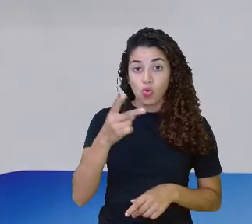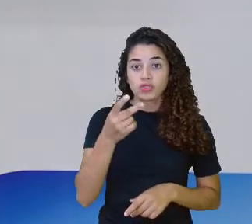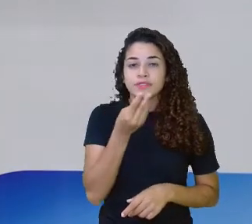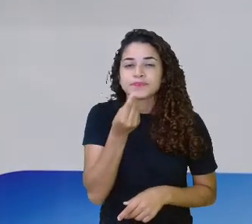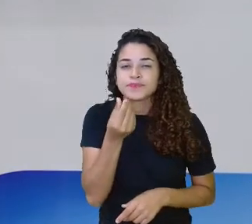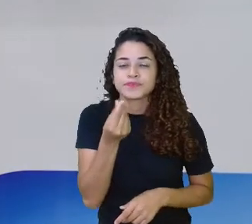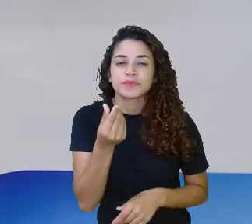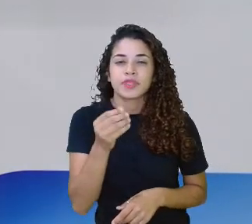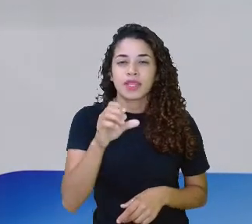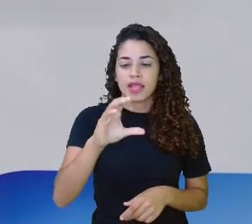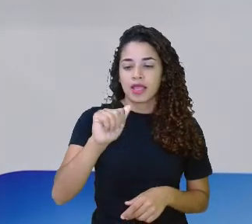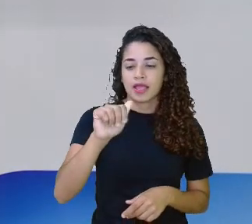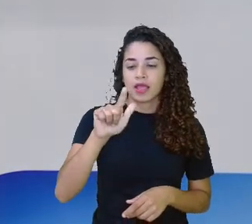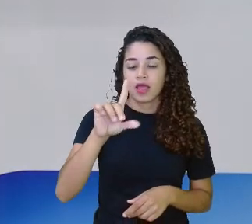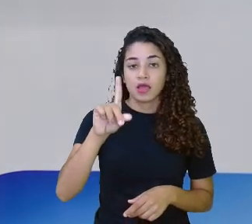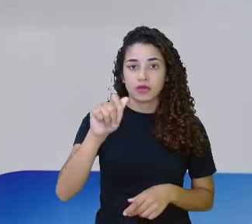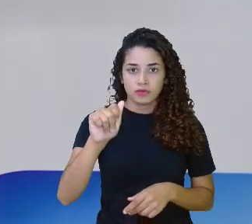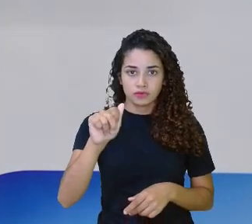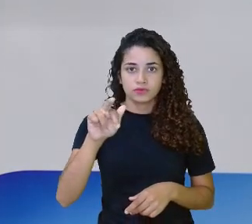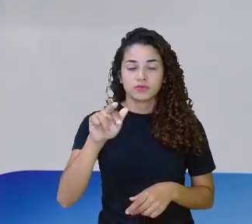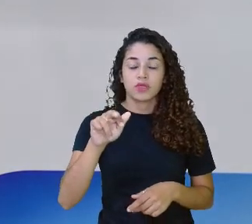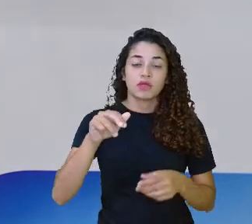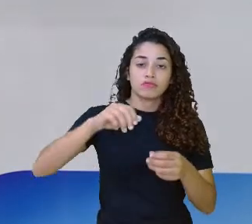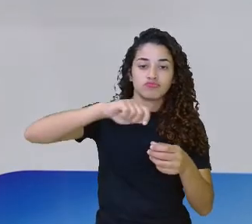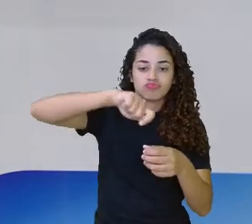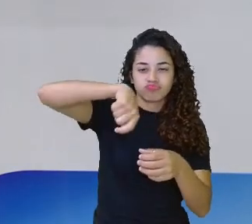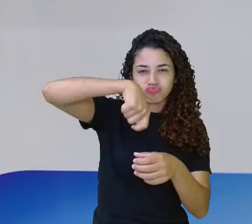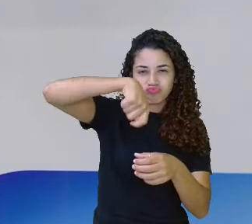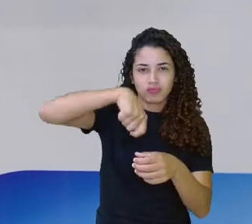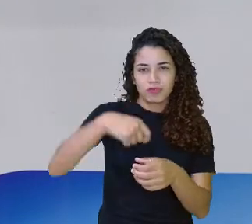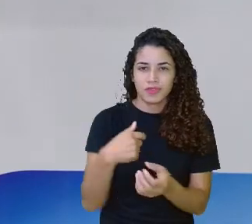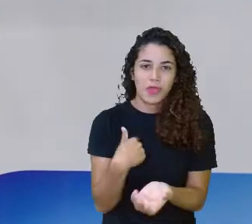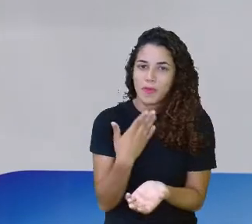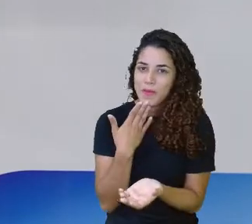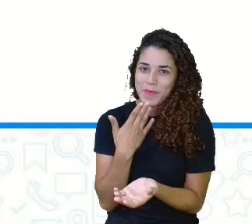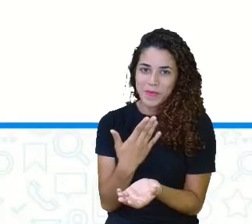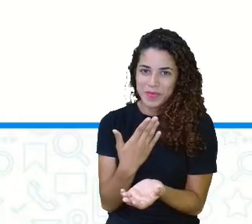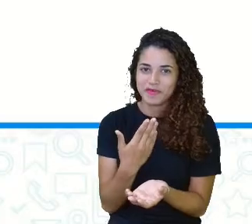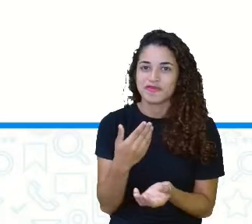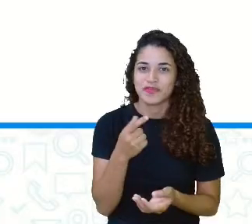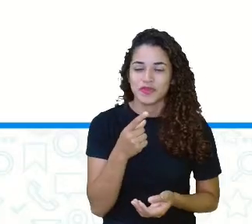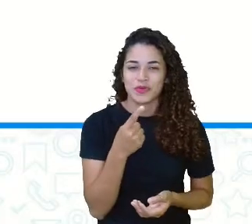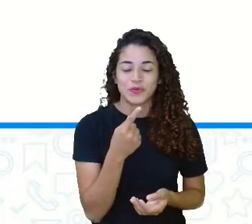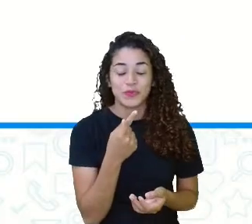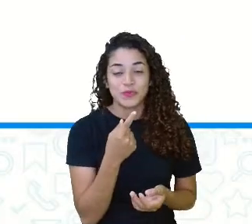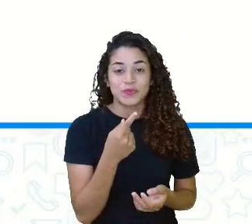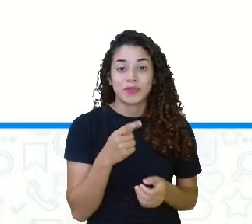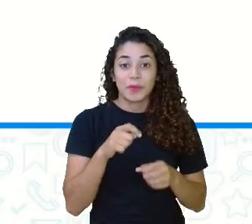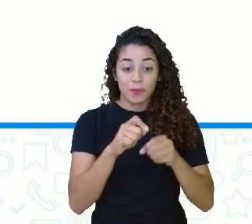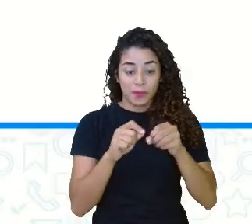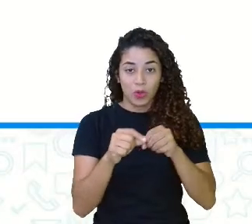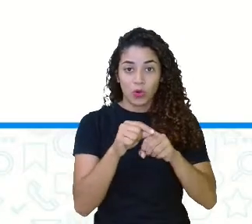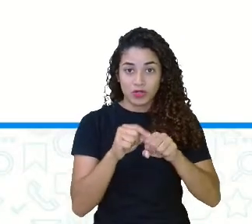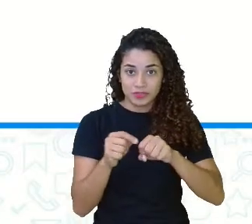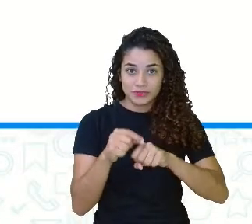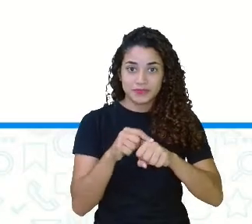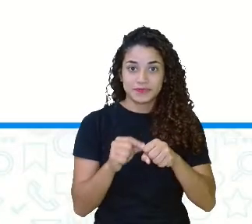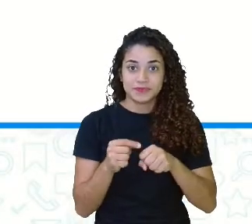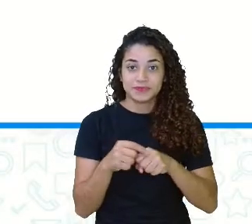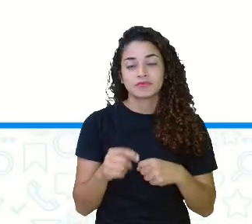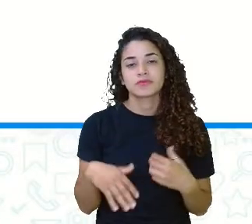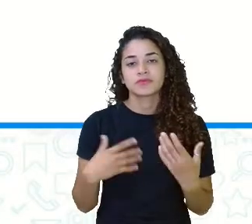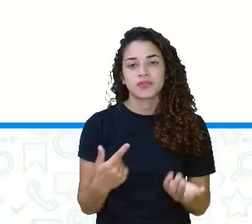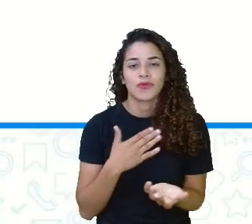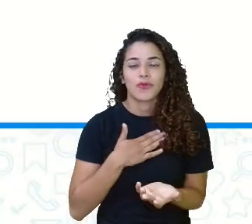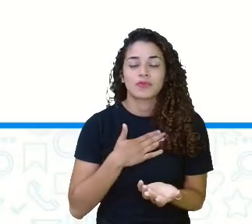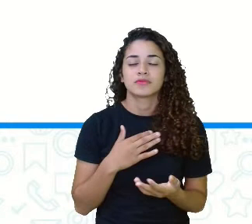Aquelas caldas maravilhosas, gostosas. Eu prefiro de morango, eu gosto muito desse sabor. O que é que